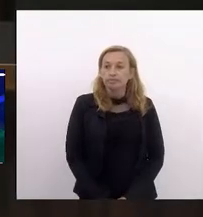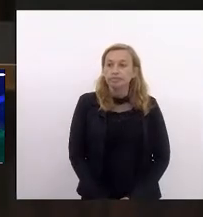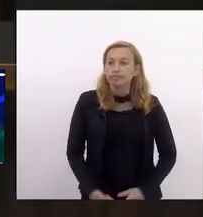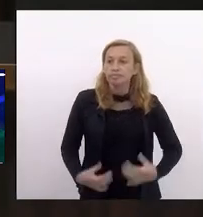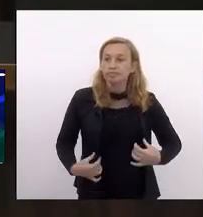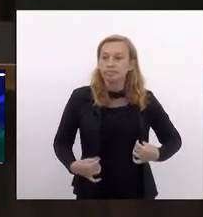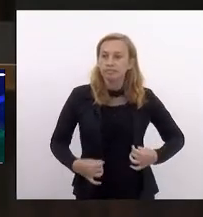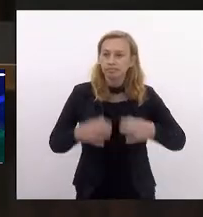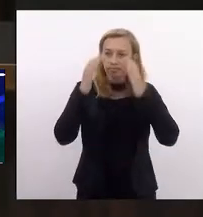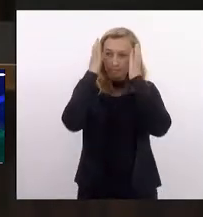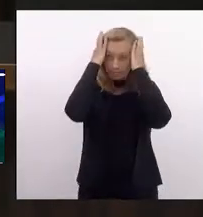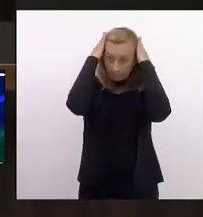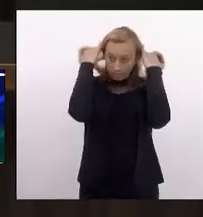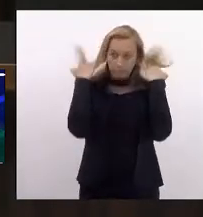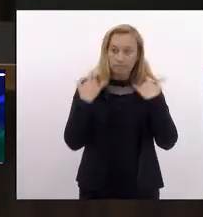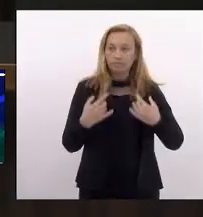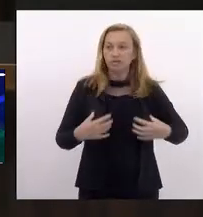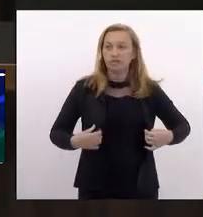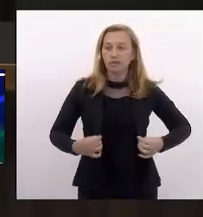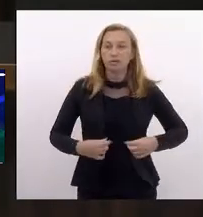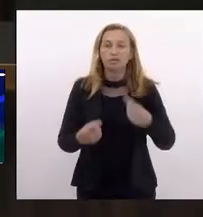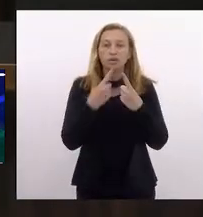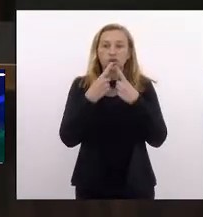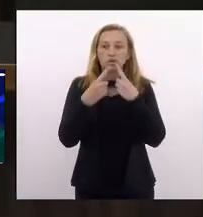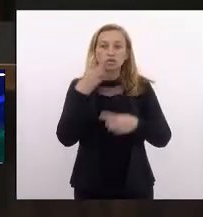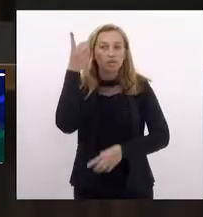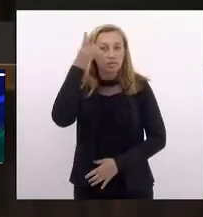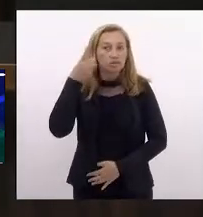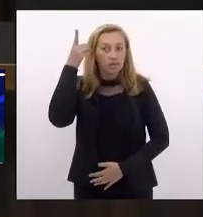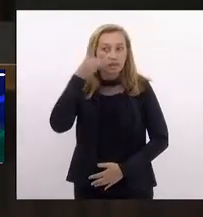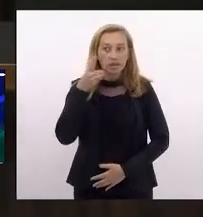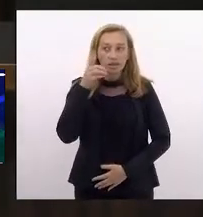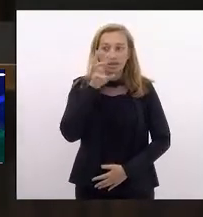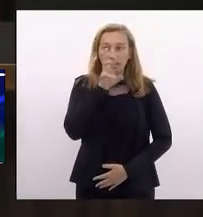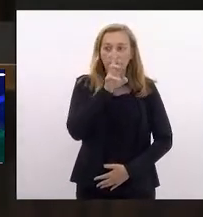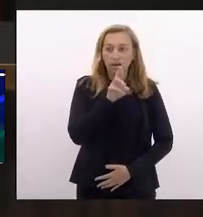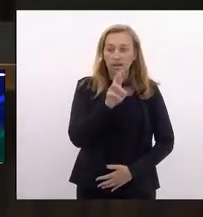e para de crescer deputada Renata